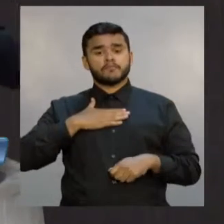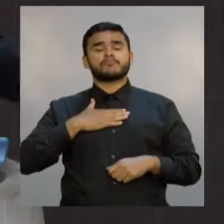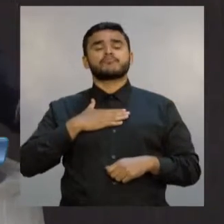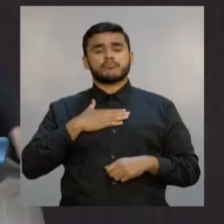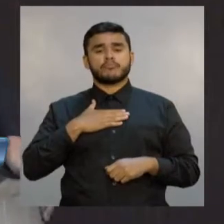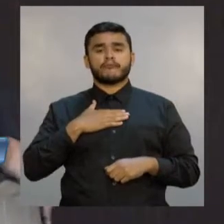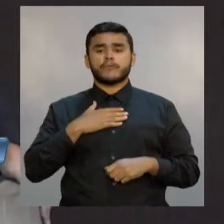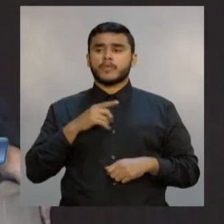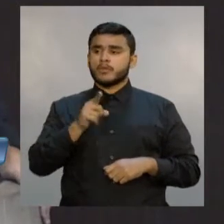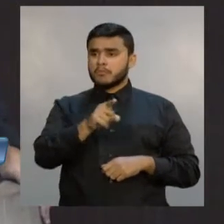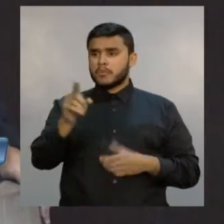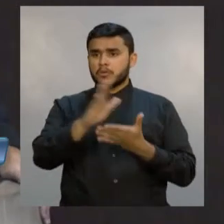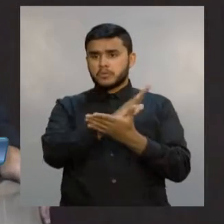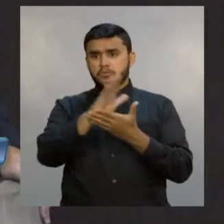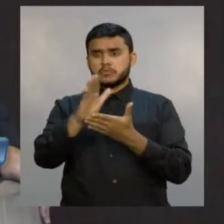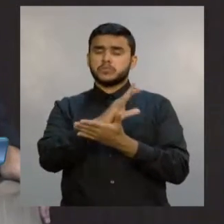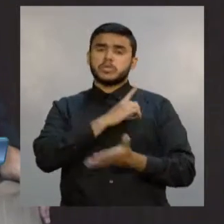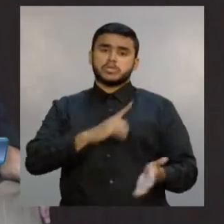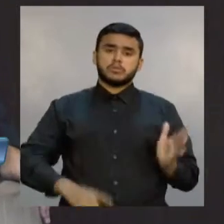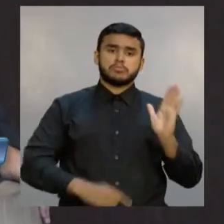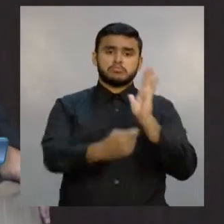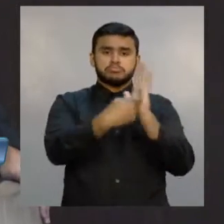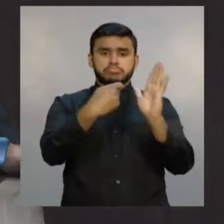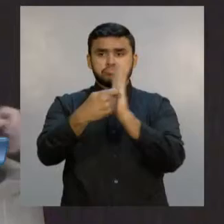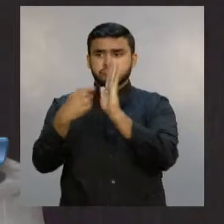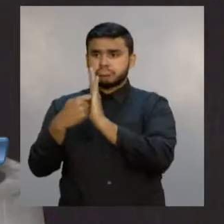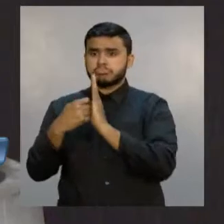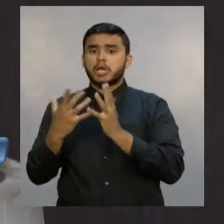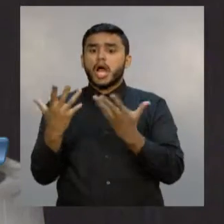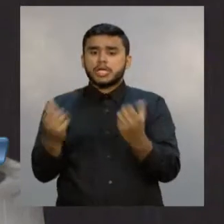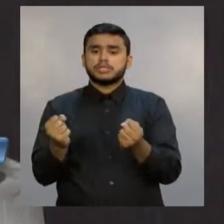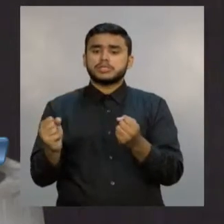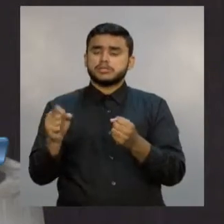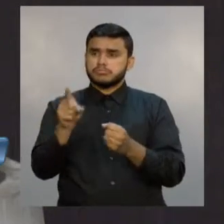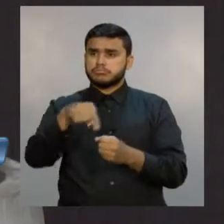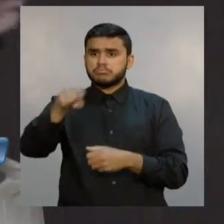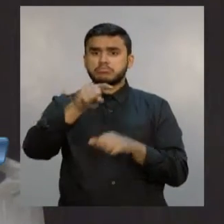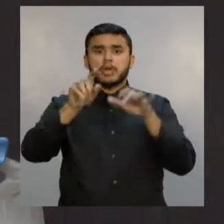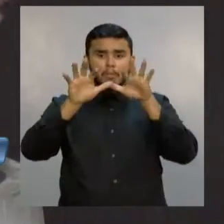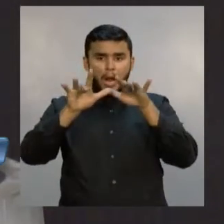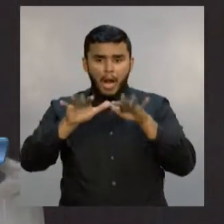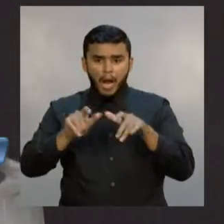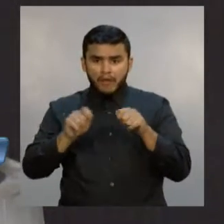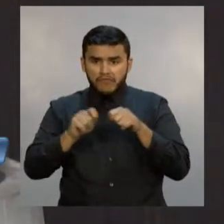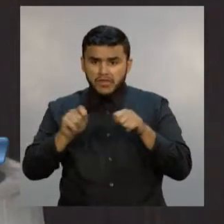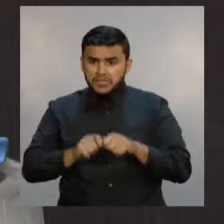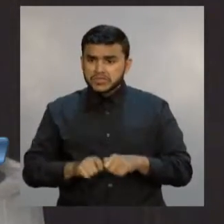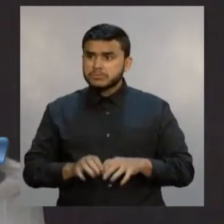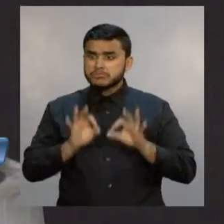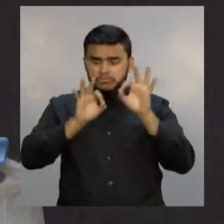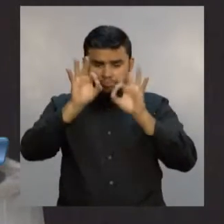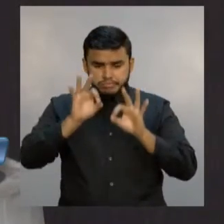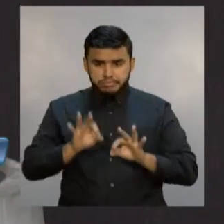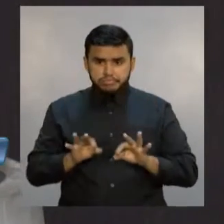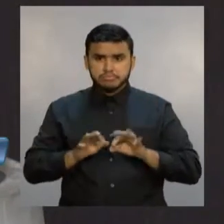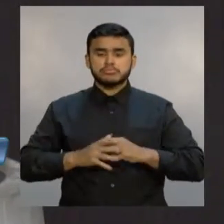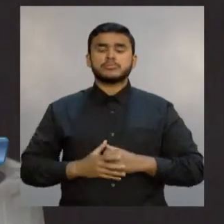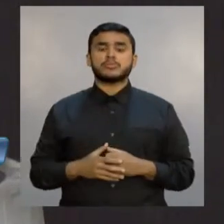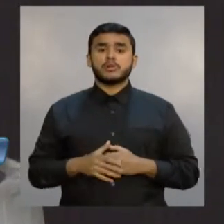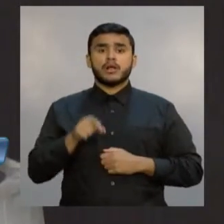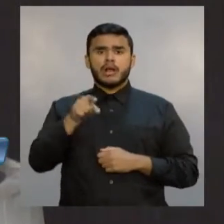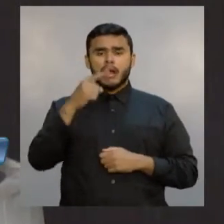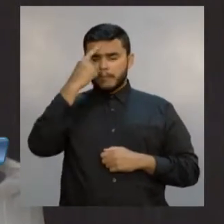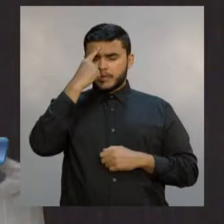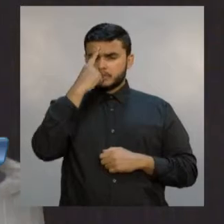mas ela foi escrita a muitas mãos de mulheres feministas, que nesse debate, de retirar o debate de